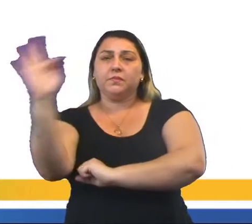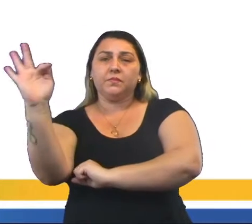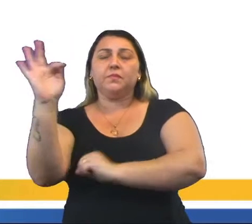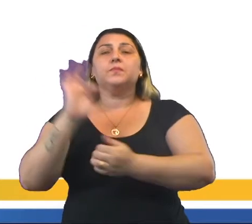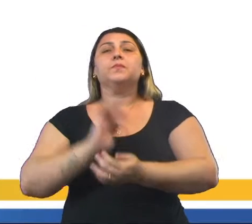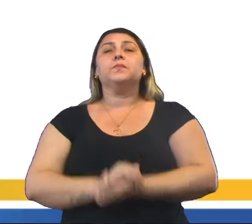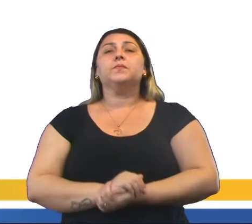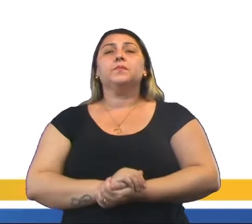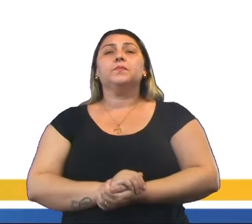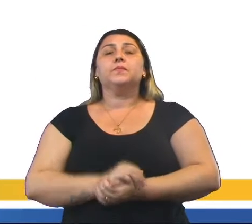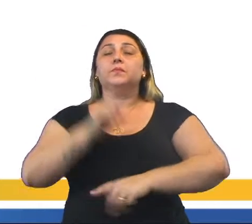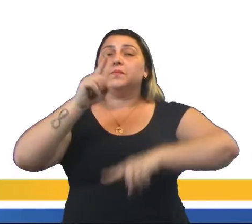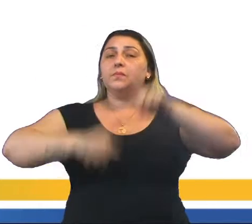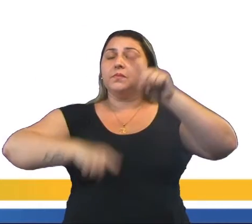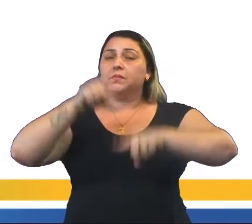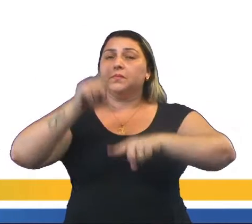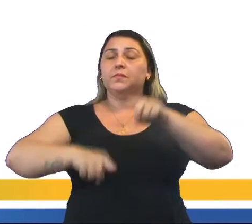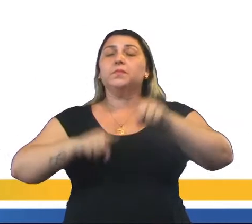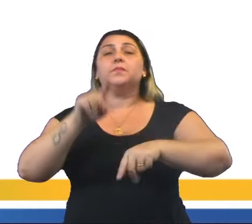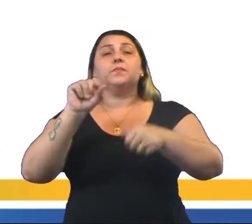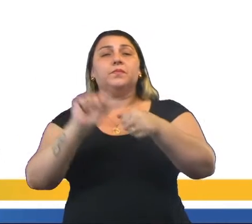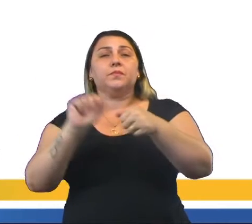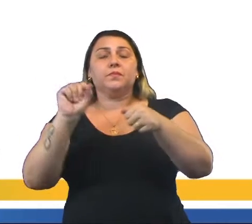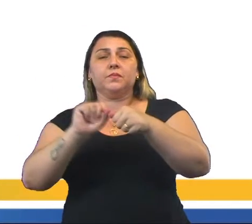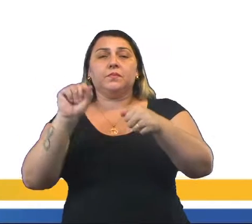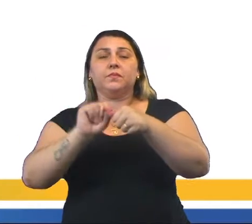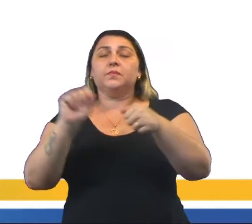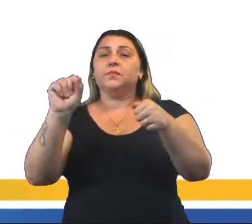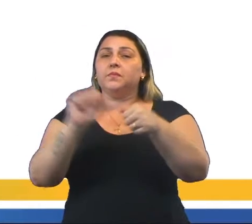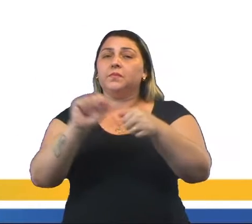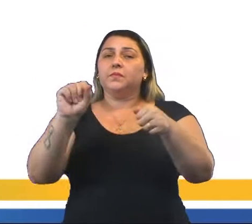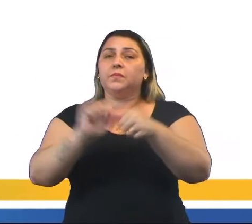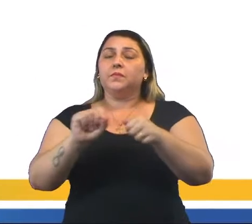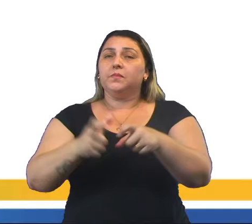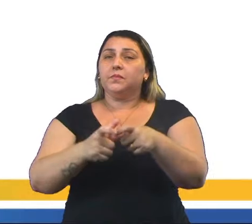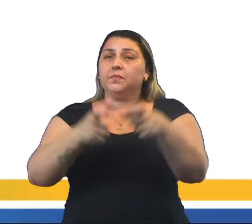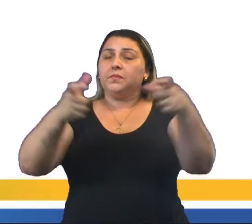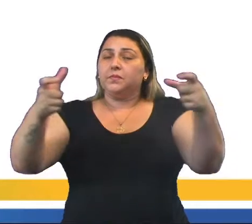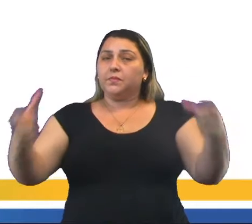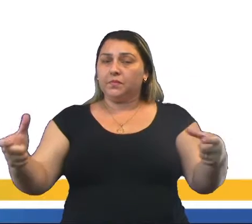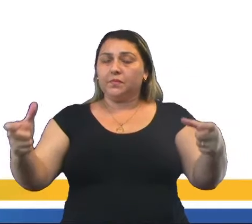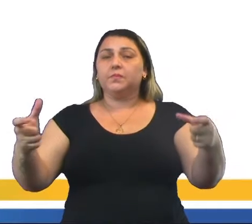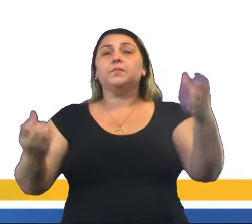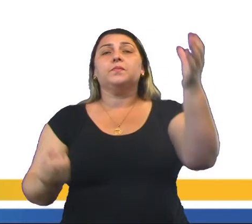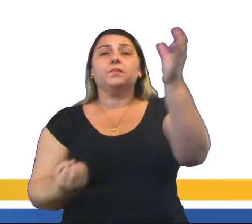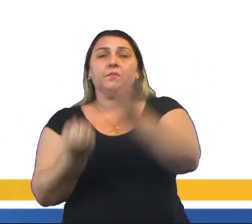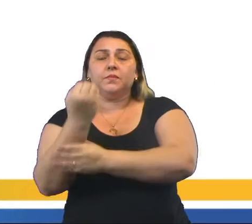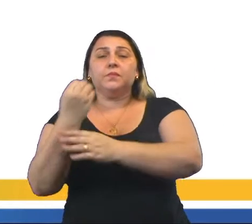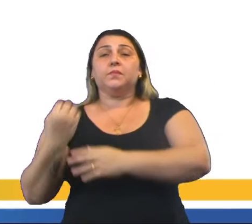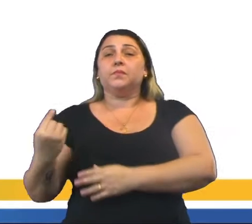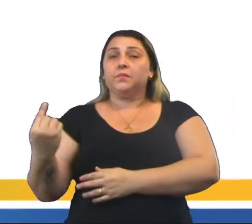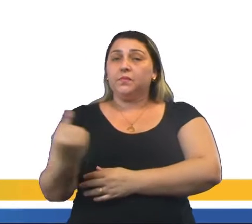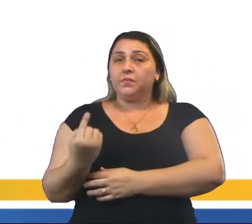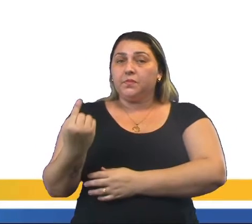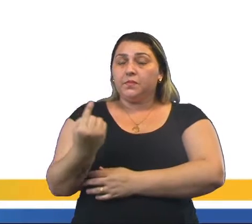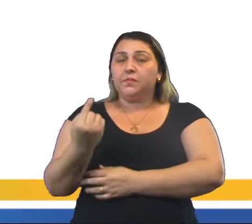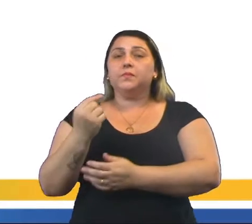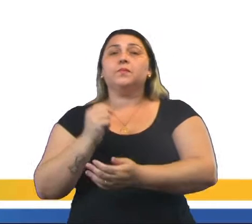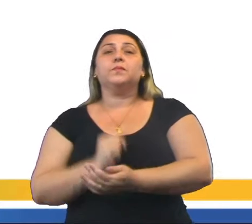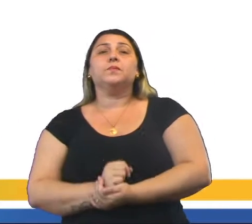onde os produtos que eram manufaturados passam a ser produzidos em grande escala, daí nasce a questão do individualismo,